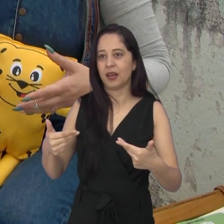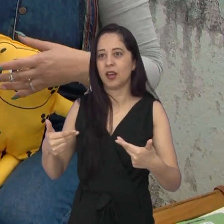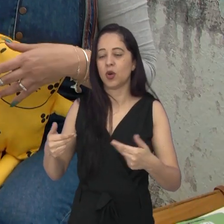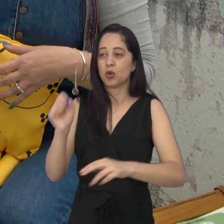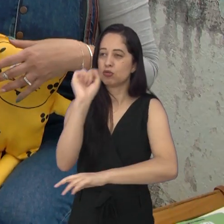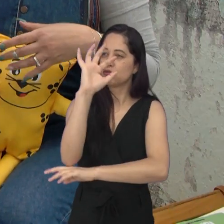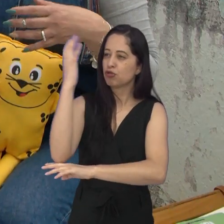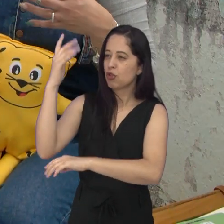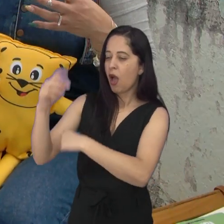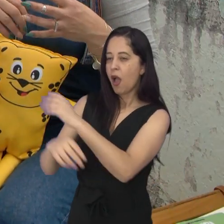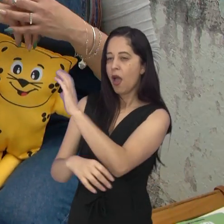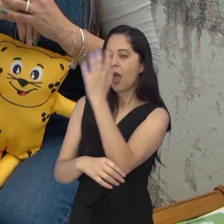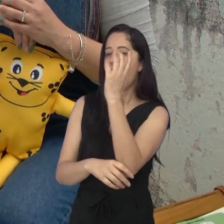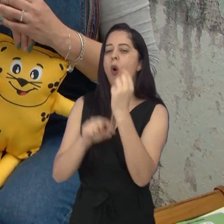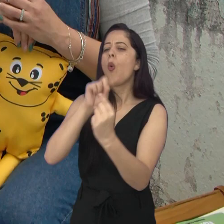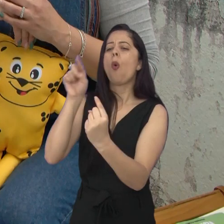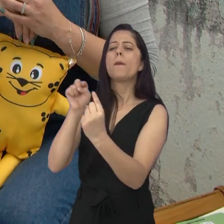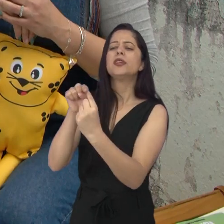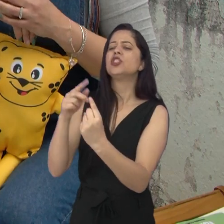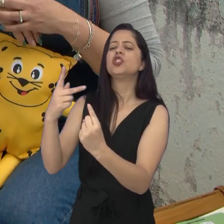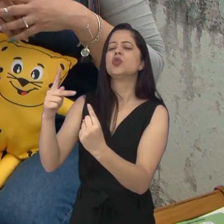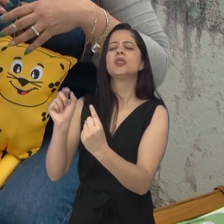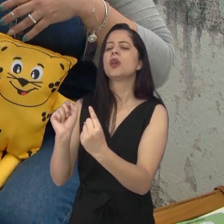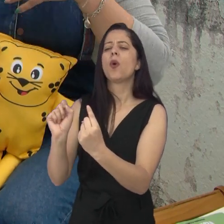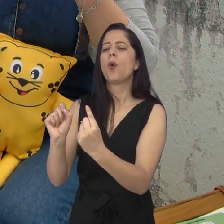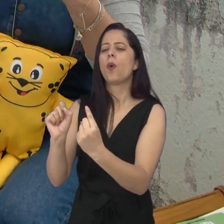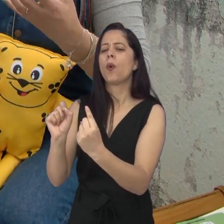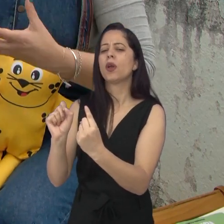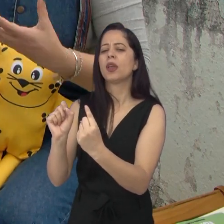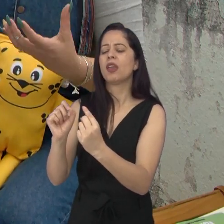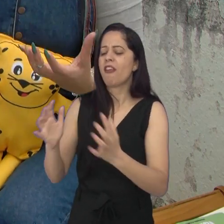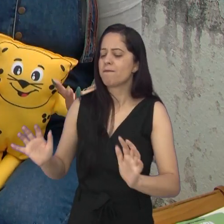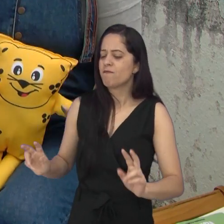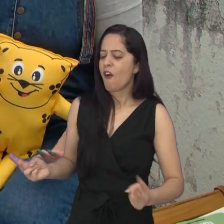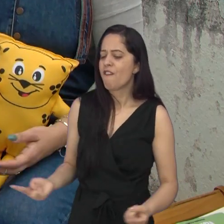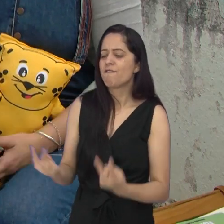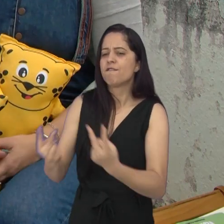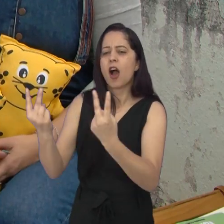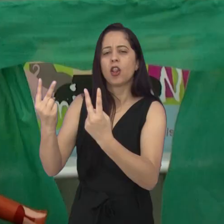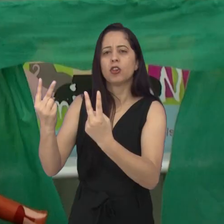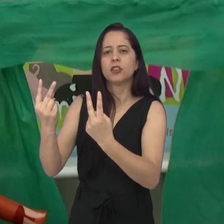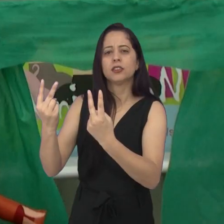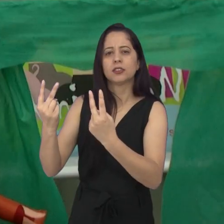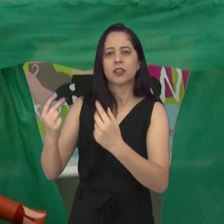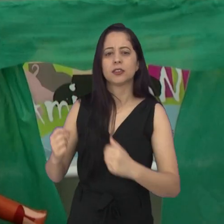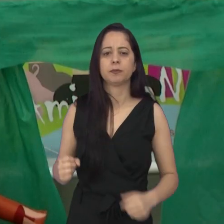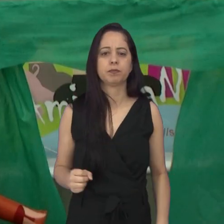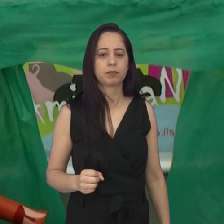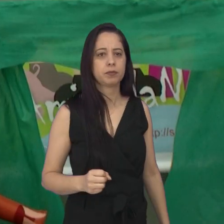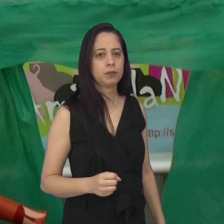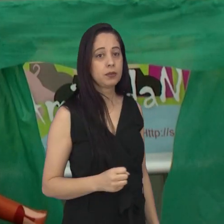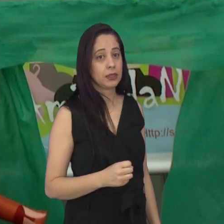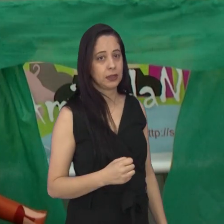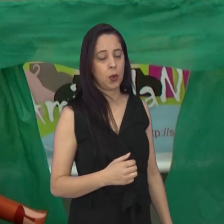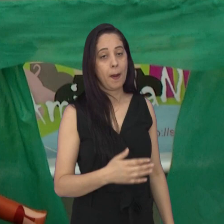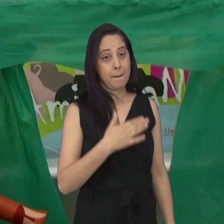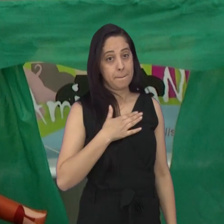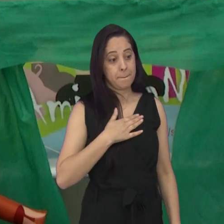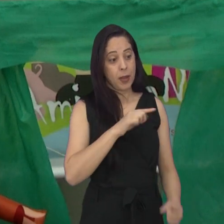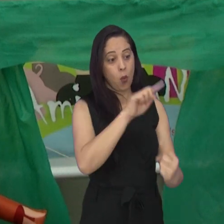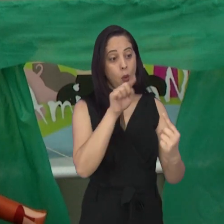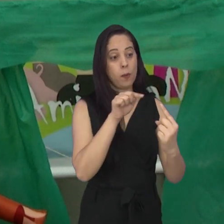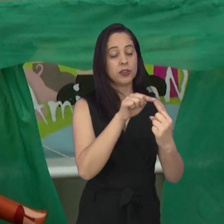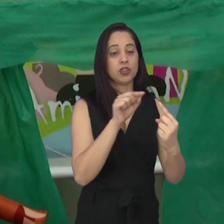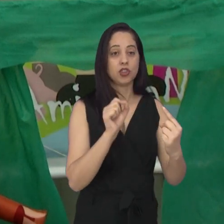preservação, criar aqueles valores antigos. É mais ou menos isso? Eu trabalho